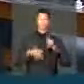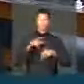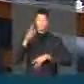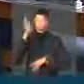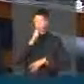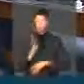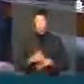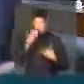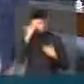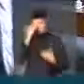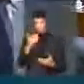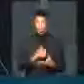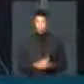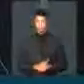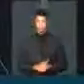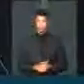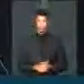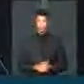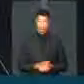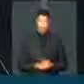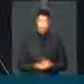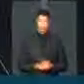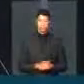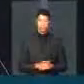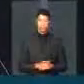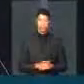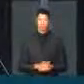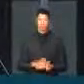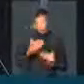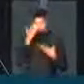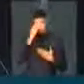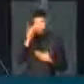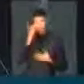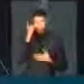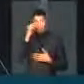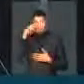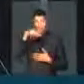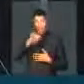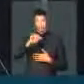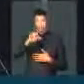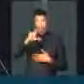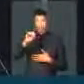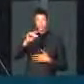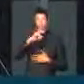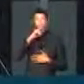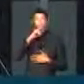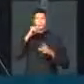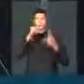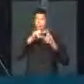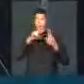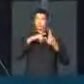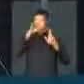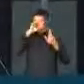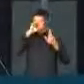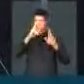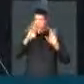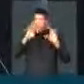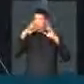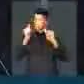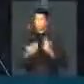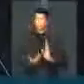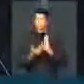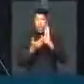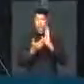Apenas isso. Obrigado. Agradeço, deputado Miro, que é uma referência e, sem dúvida, tem o respeito de toda essa